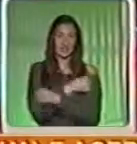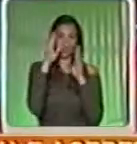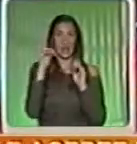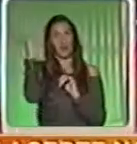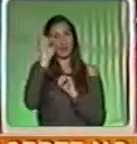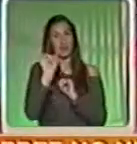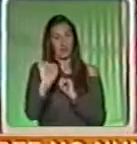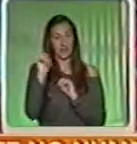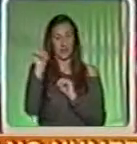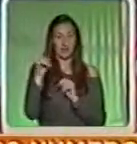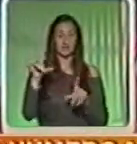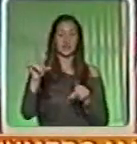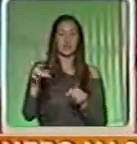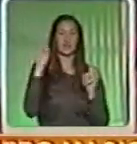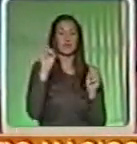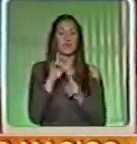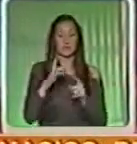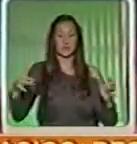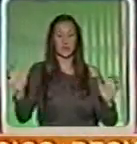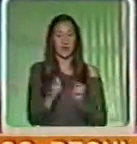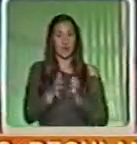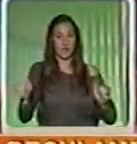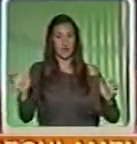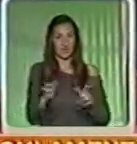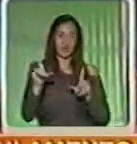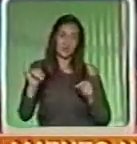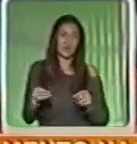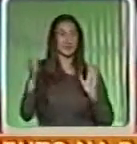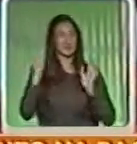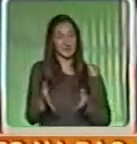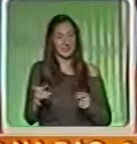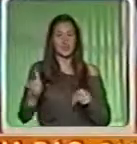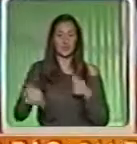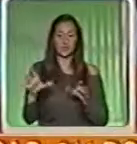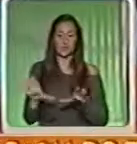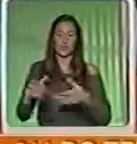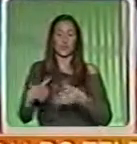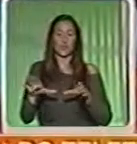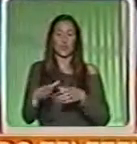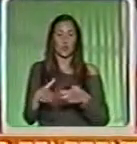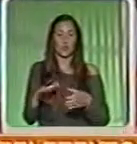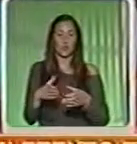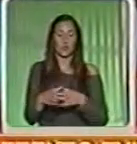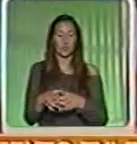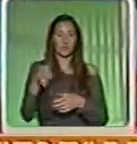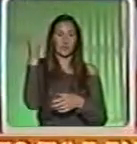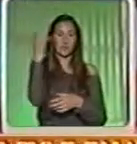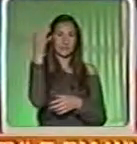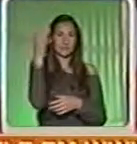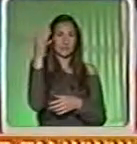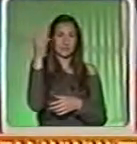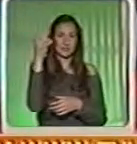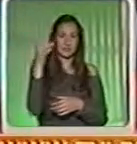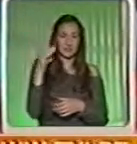que tem. A música algarvia e o acordeão, que não podia faltar. E depois um grupo que casa o humor com a música portuguesa e